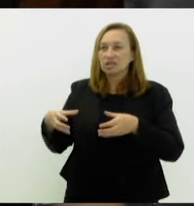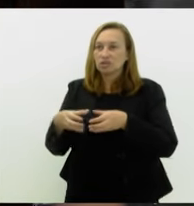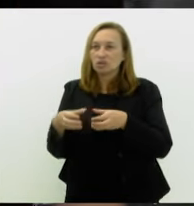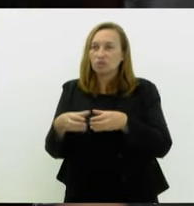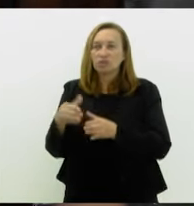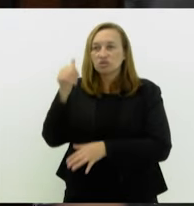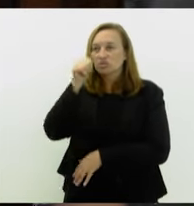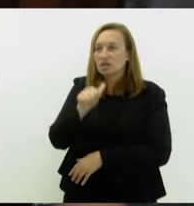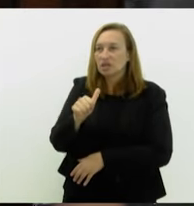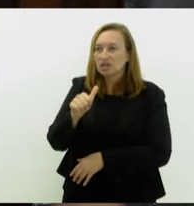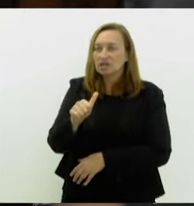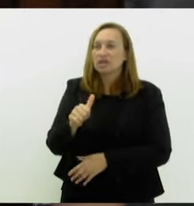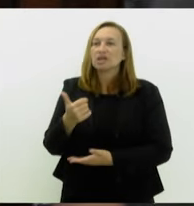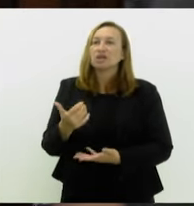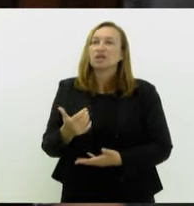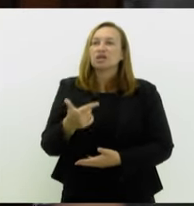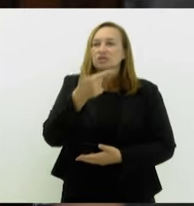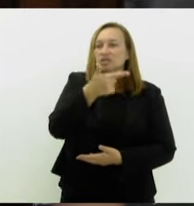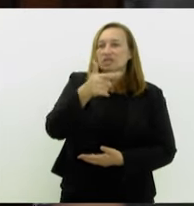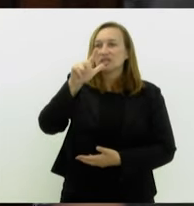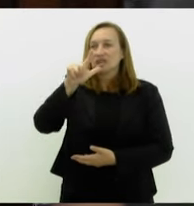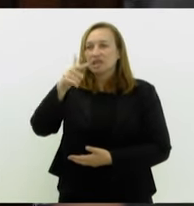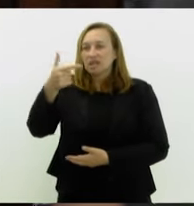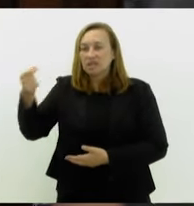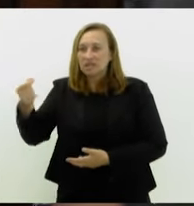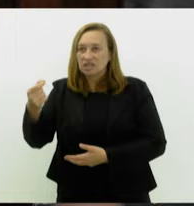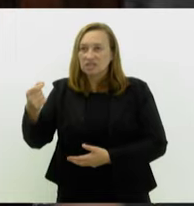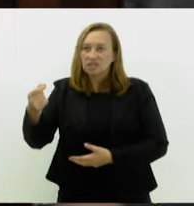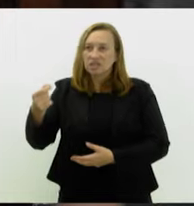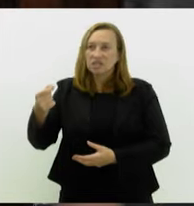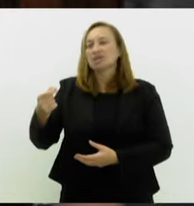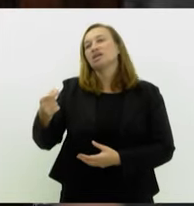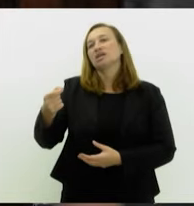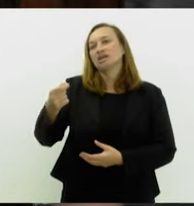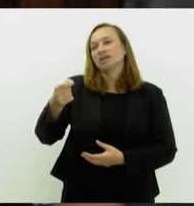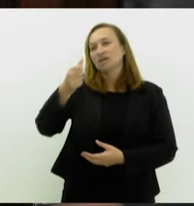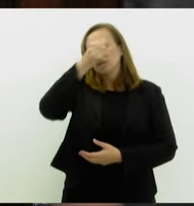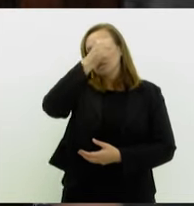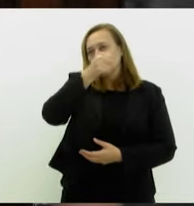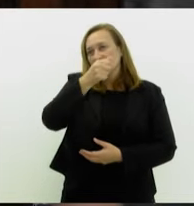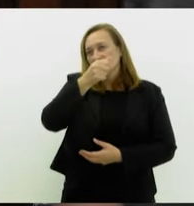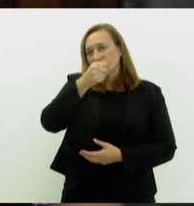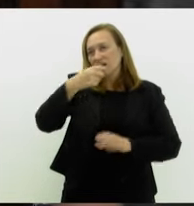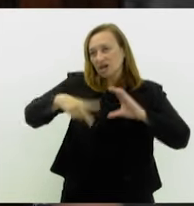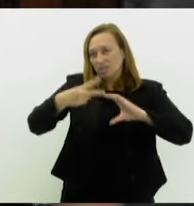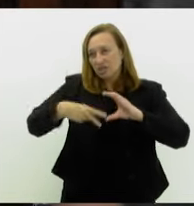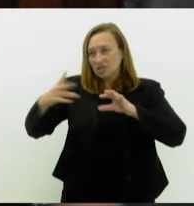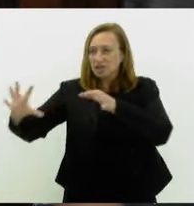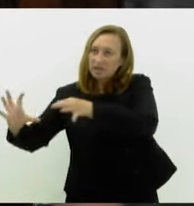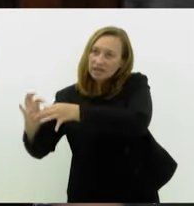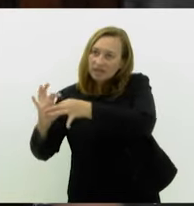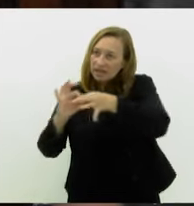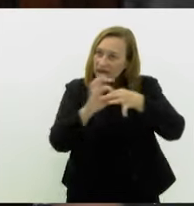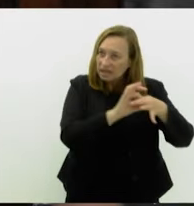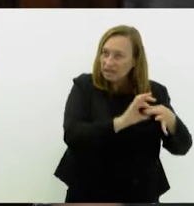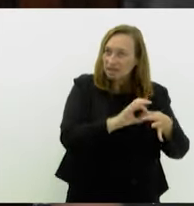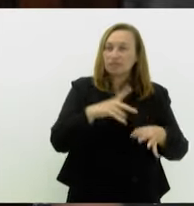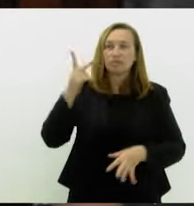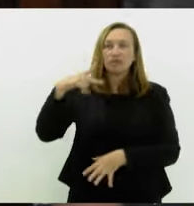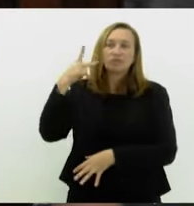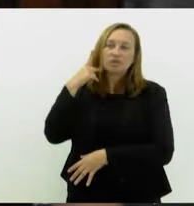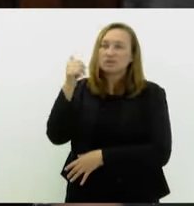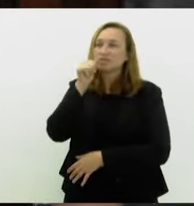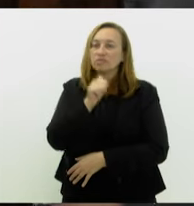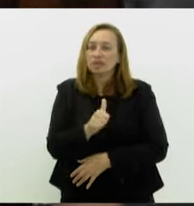12 câmaras municipais linkadas através da procuradoria da mulher só pode ser pela procuradoria Às